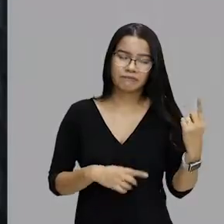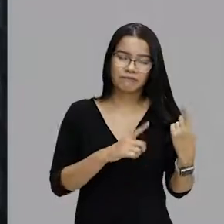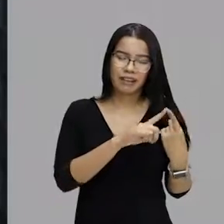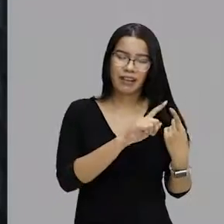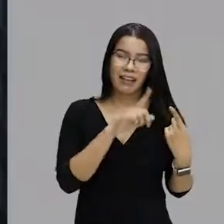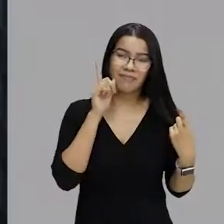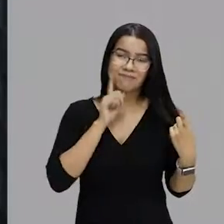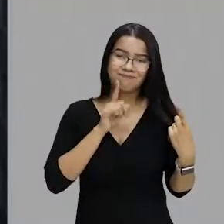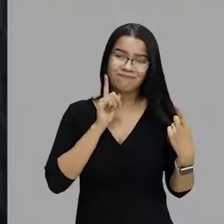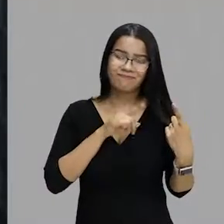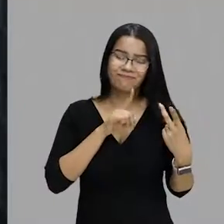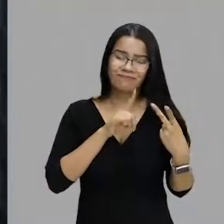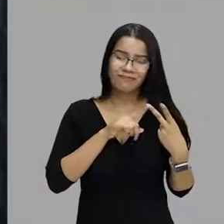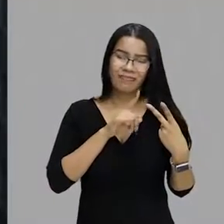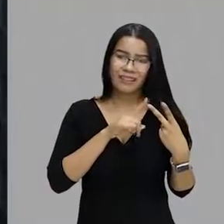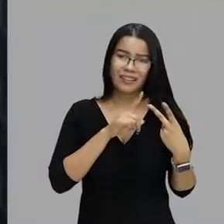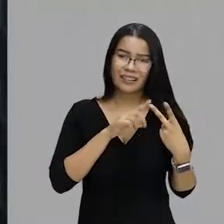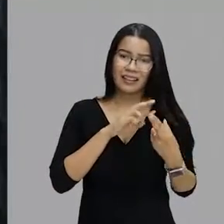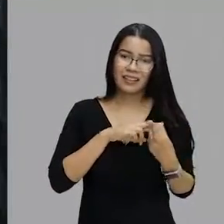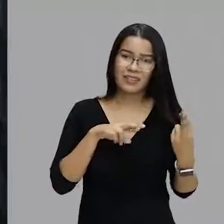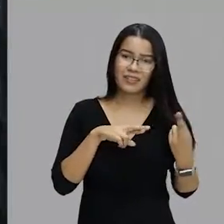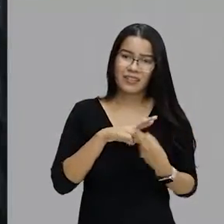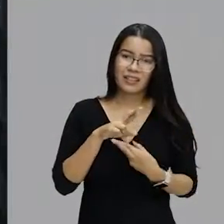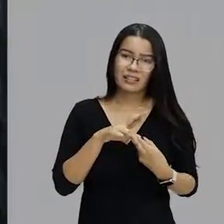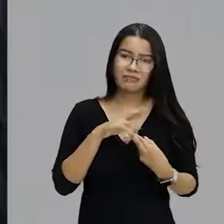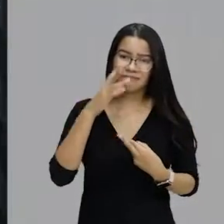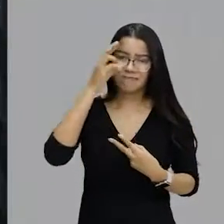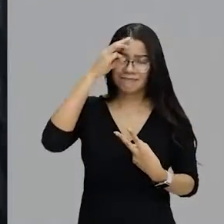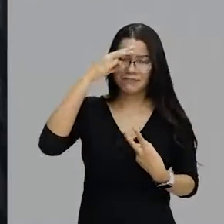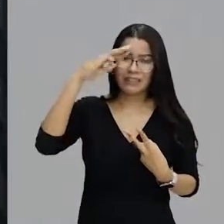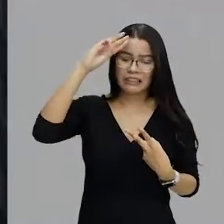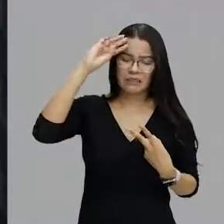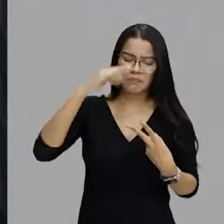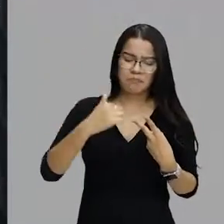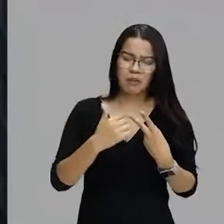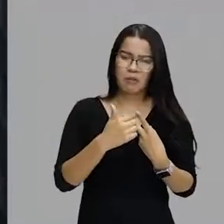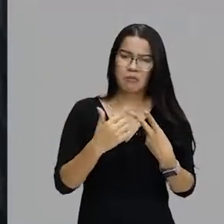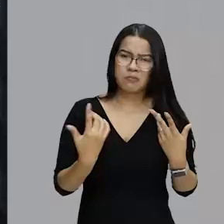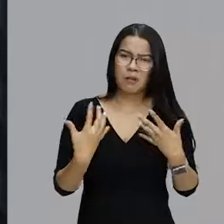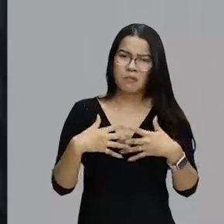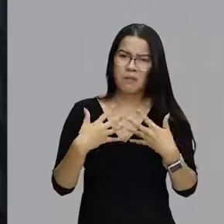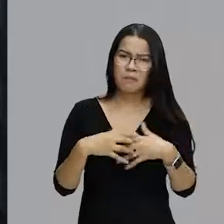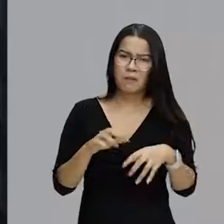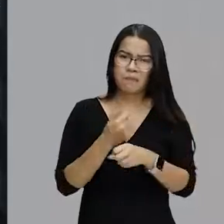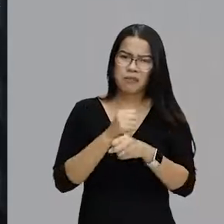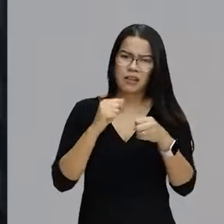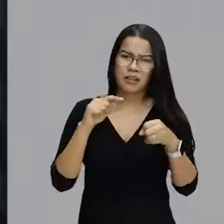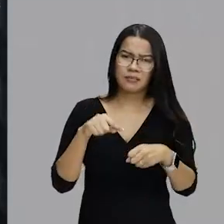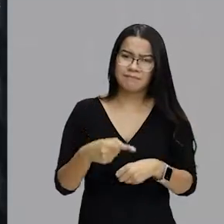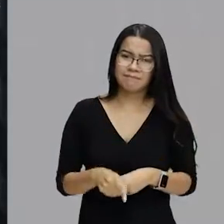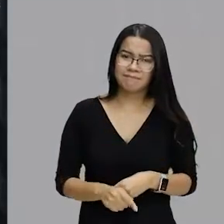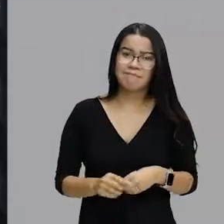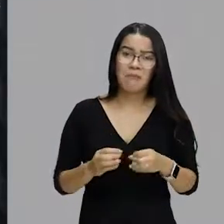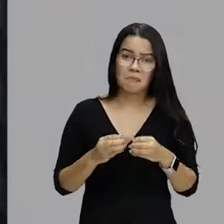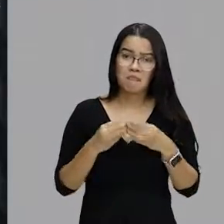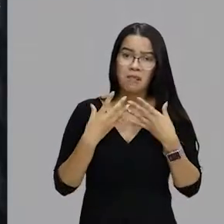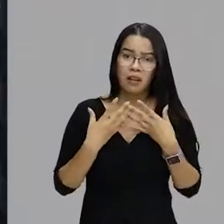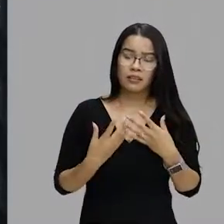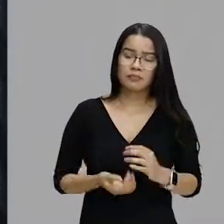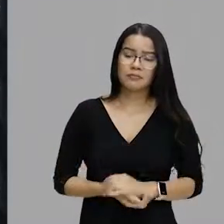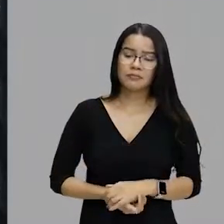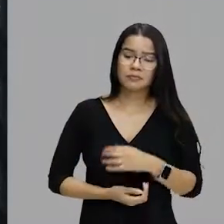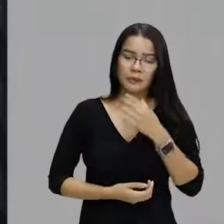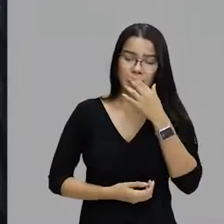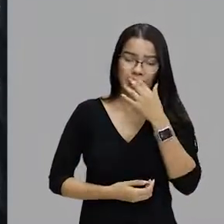cubano, comandado por Fidel, essas tensões elas tendem a aumentar ainda muito mais. Tá? Ainda